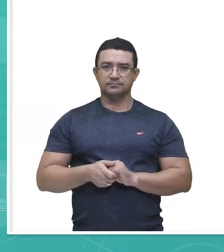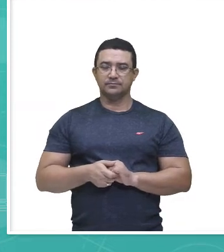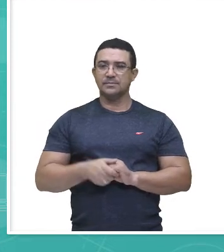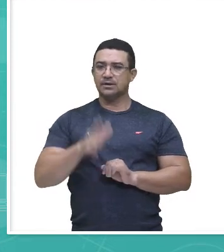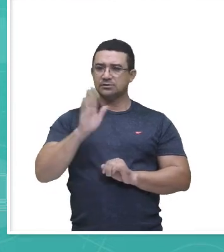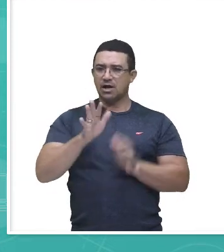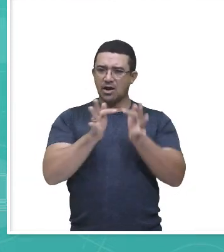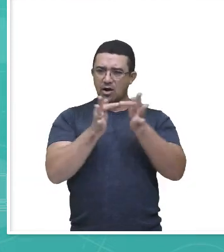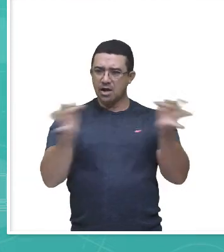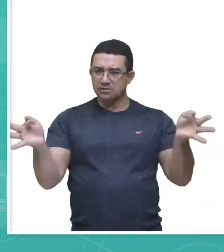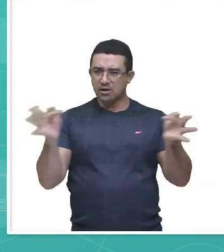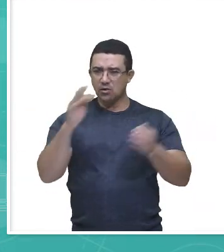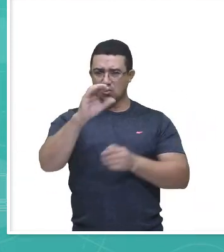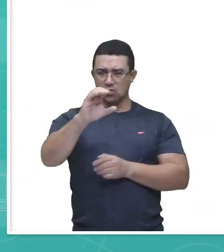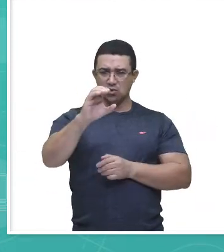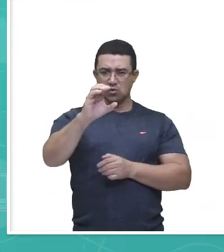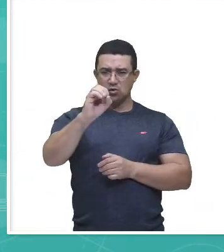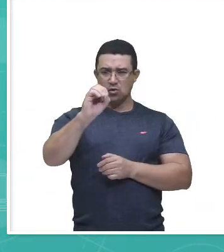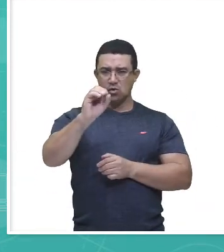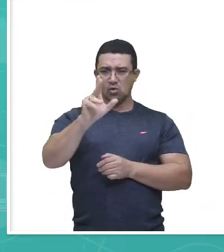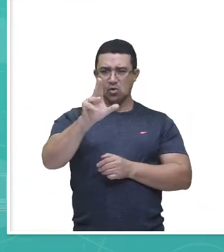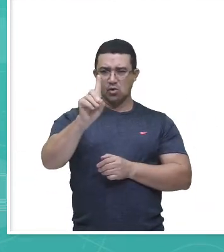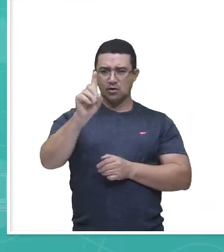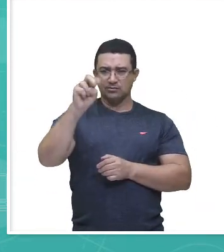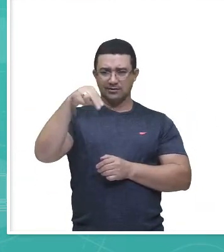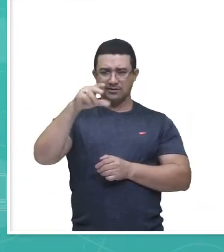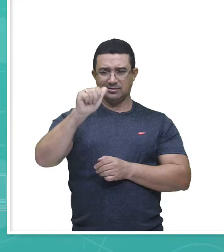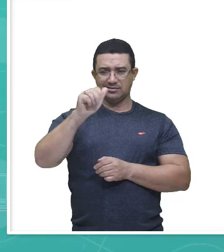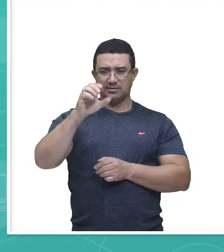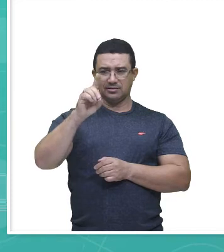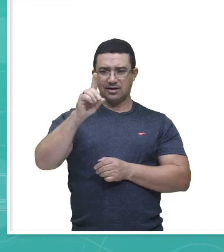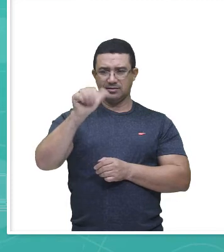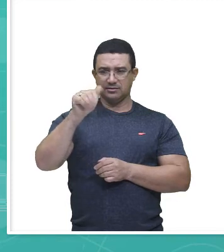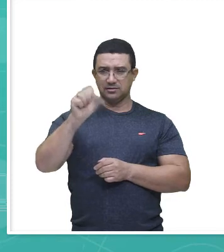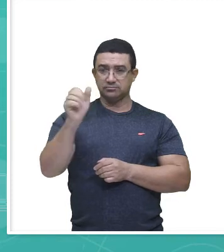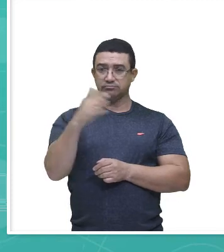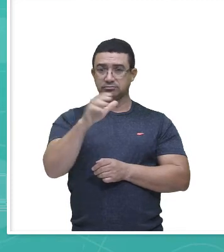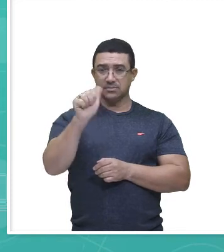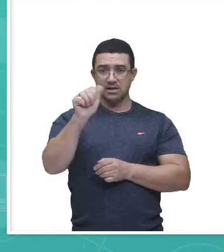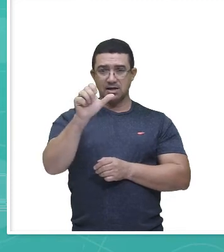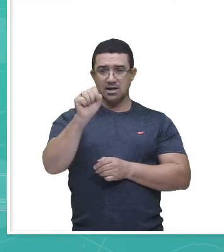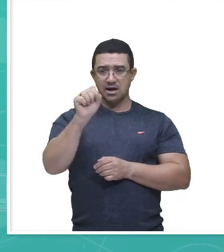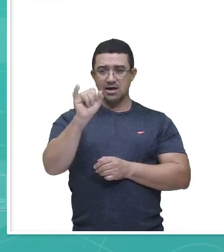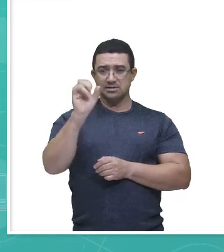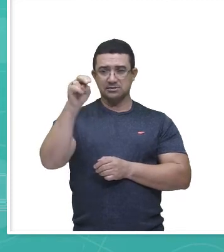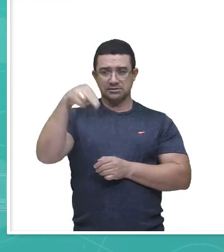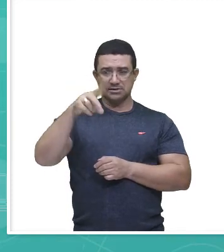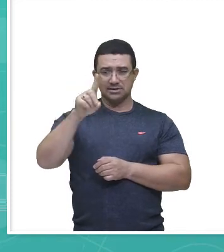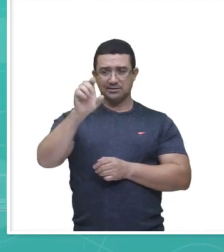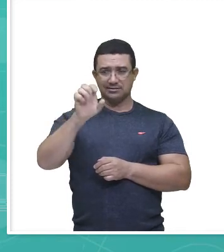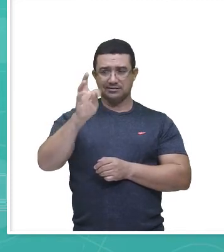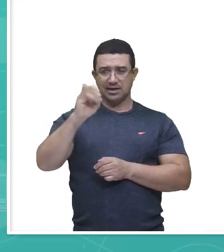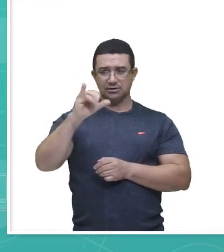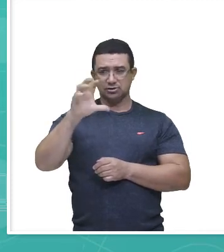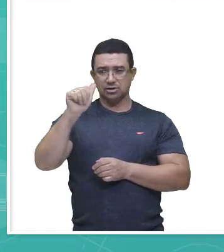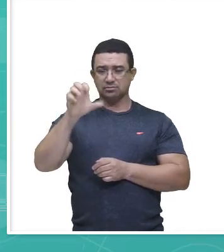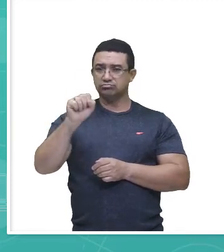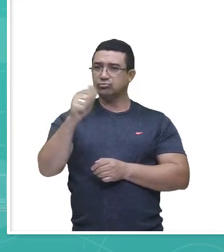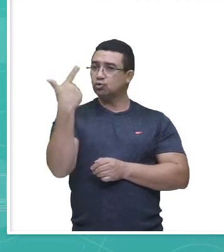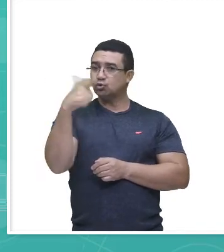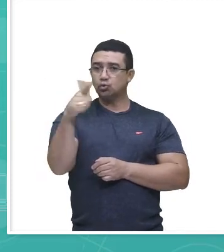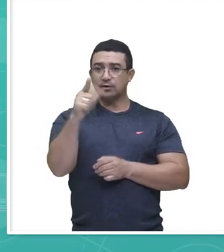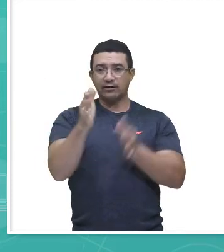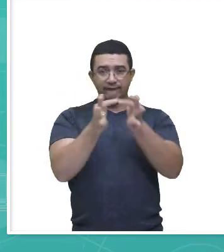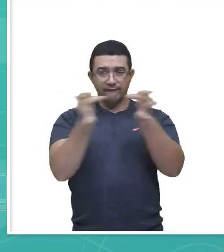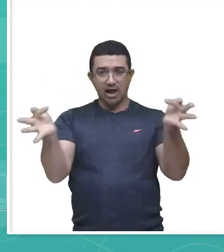nas orações coordenadas assindéticas, ó, veja que não apresenta